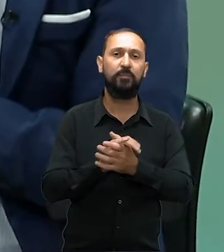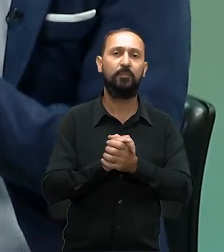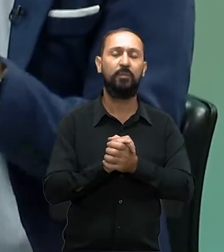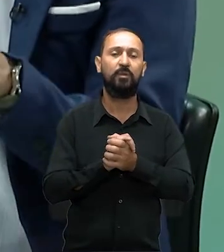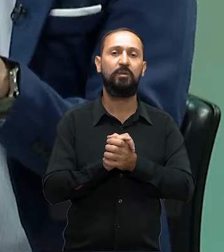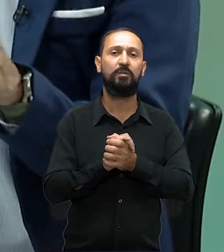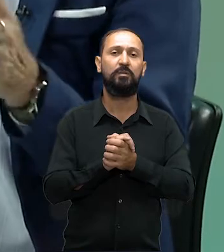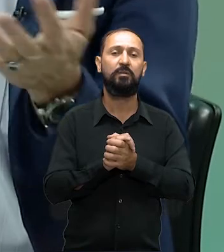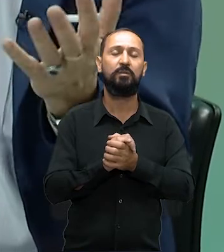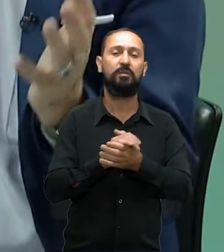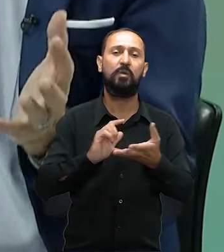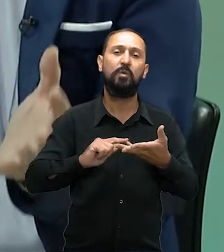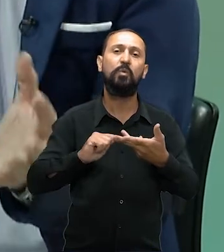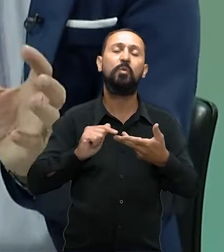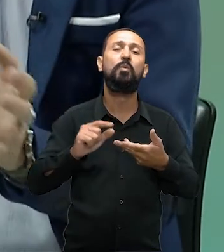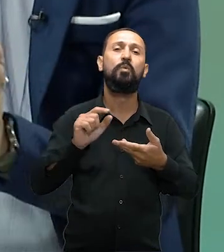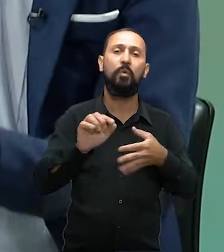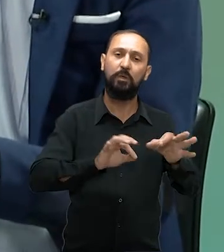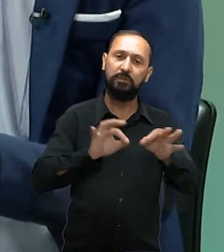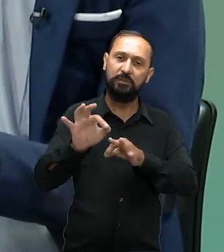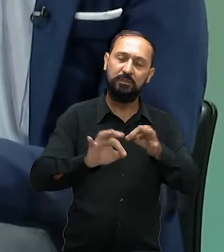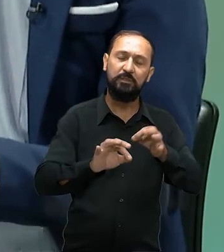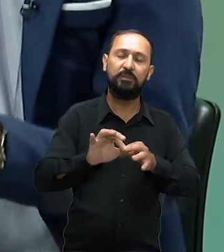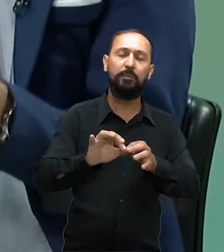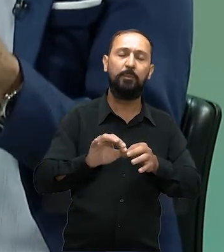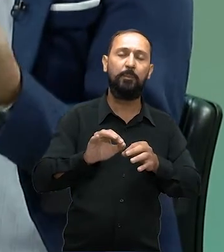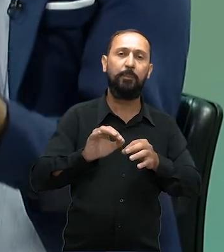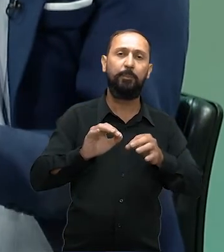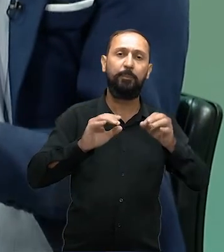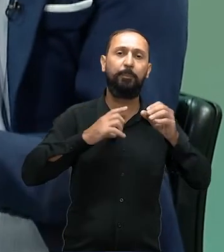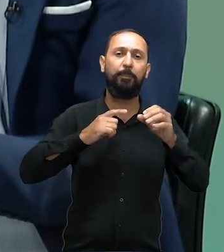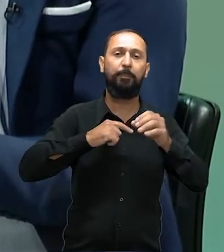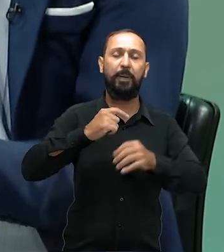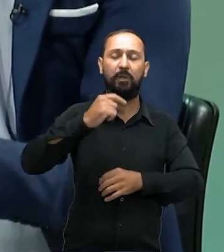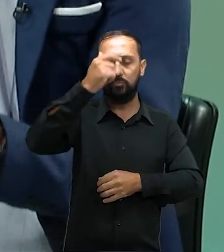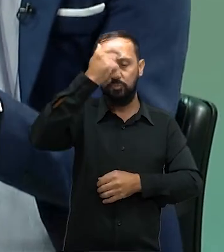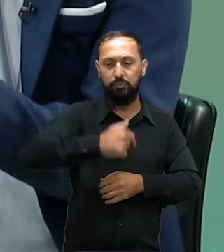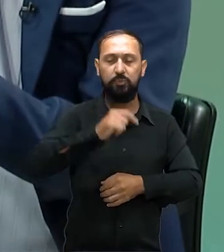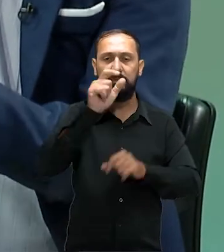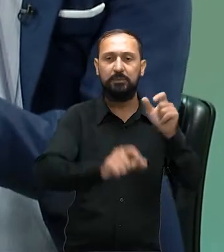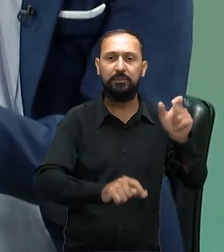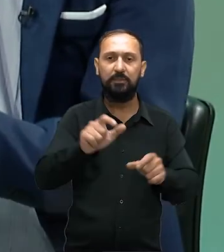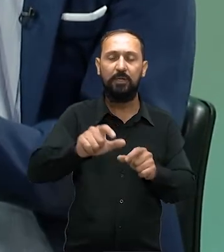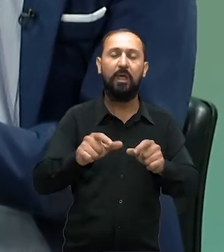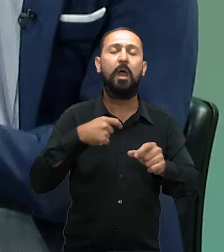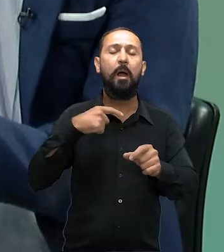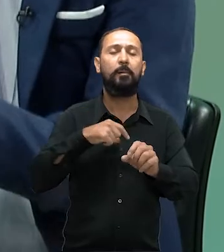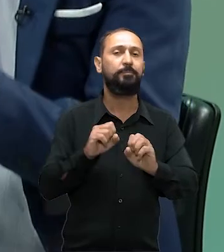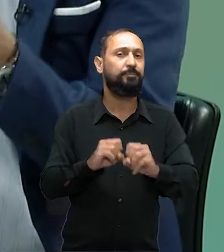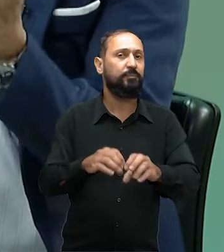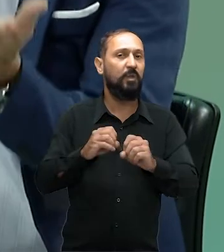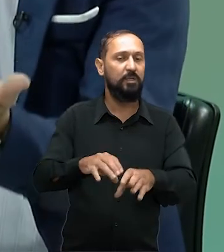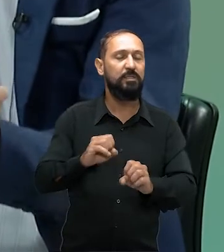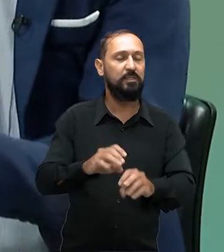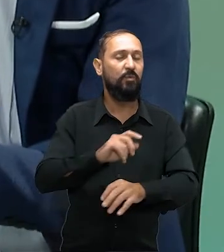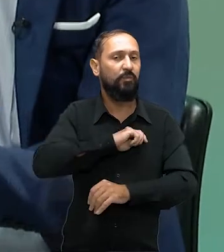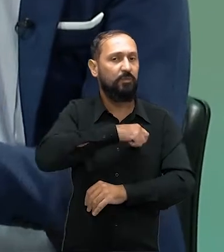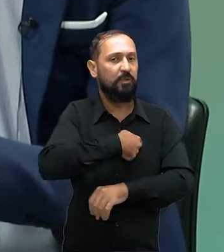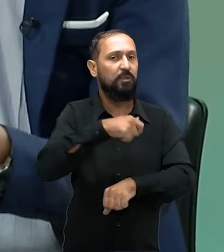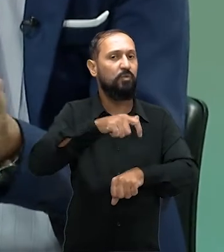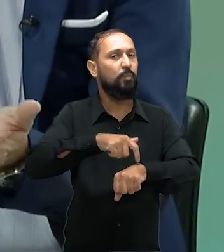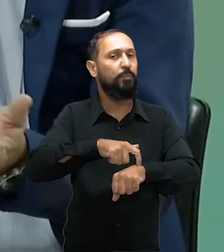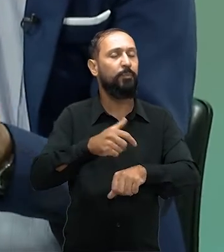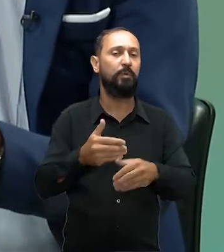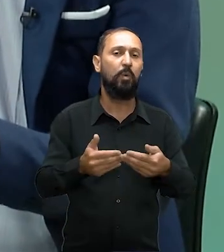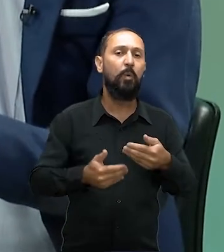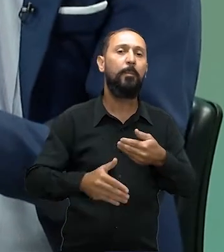educação, toda essa parte é construída pelo cidadão. Essa consciência cidadão é que a educação fiscal coloca